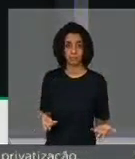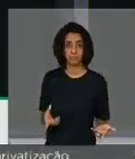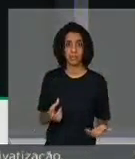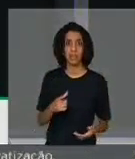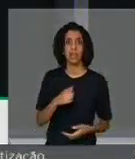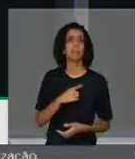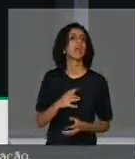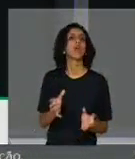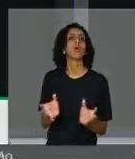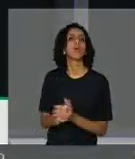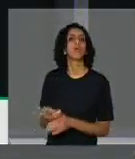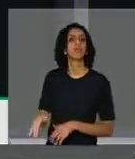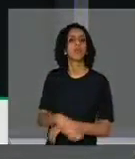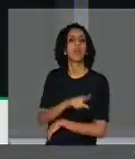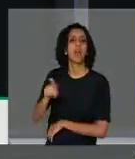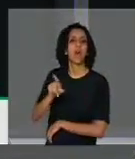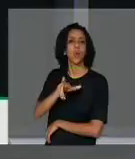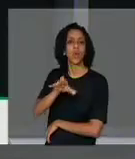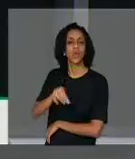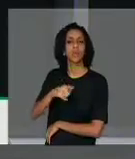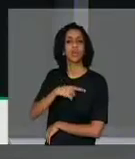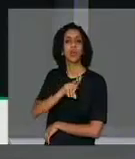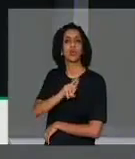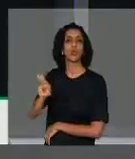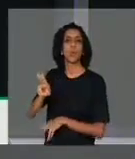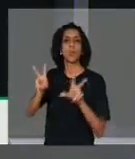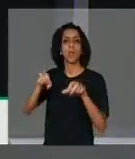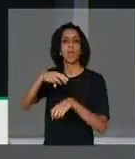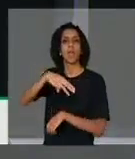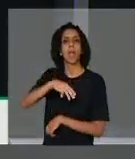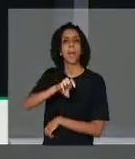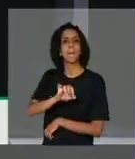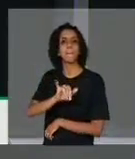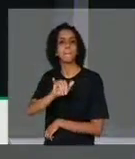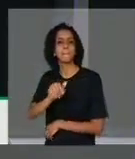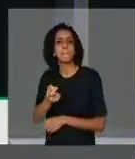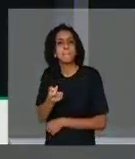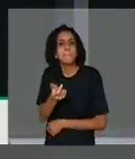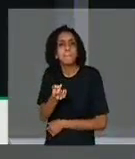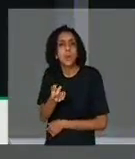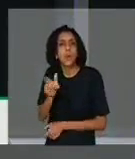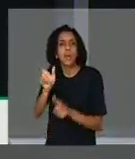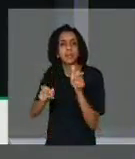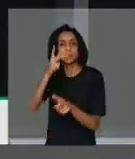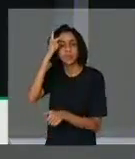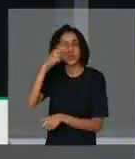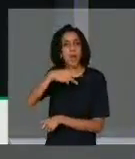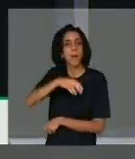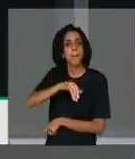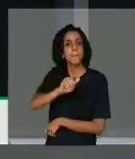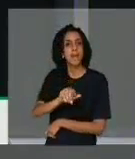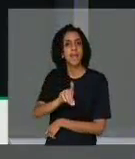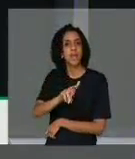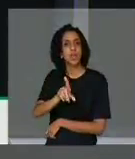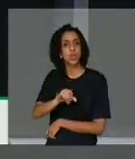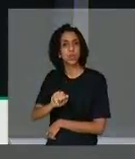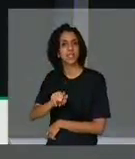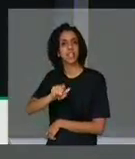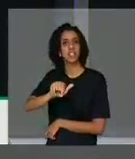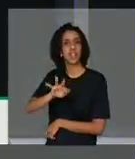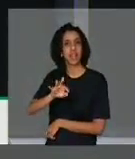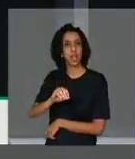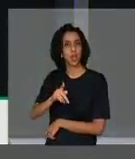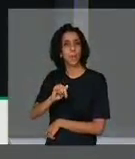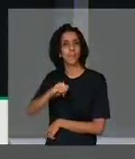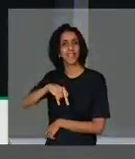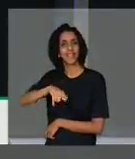de um bloco lá da Zona Oeste Carioca, chamado Meia Dúzia de Gatos Pingados. E, do ponto de